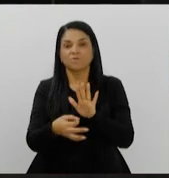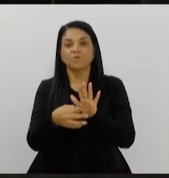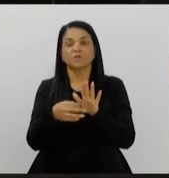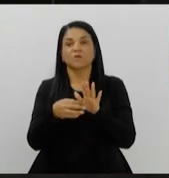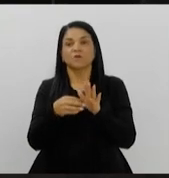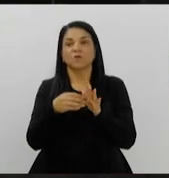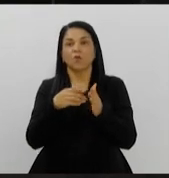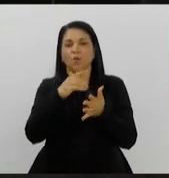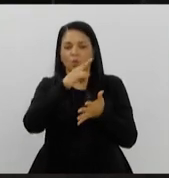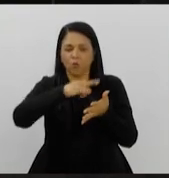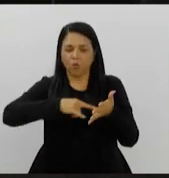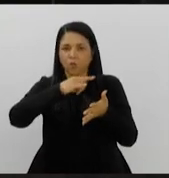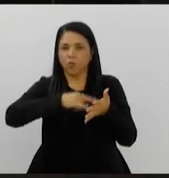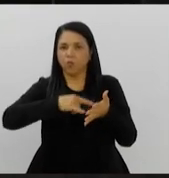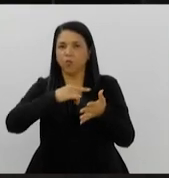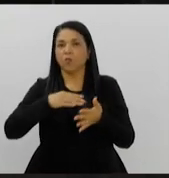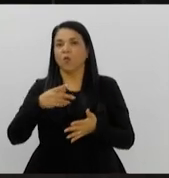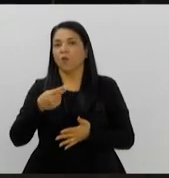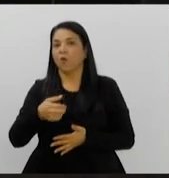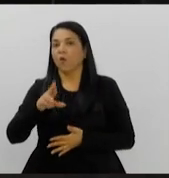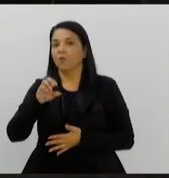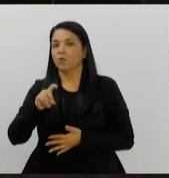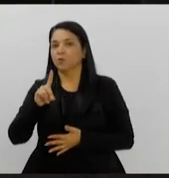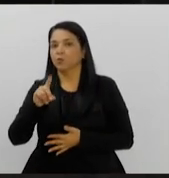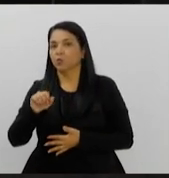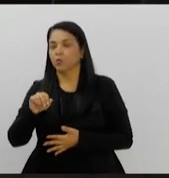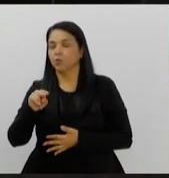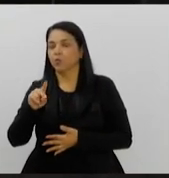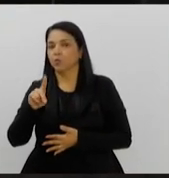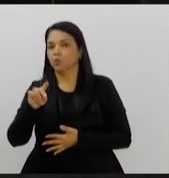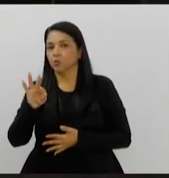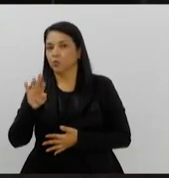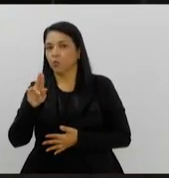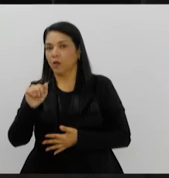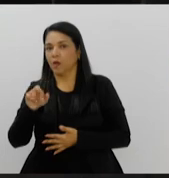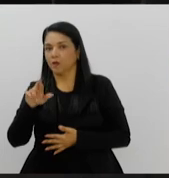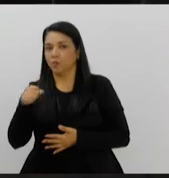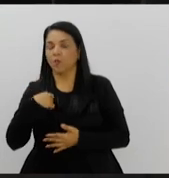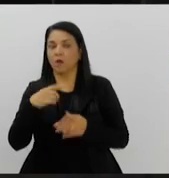prontuário ao paciente. Em discussão, não havendo que querer, para discutir, deputado Mink.